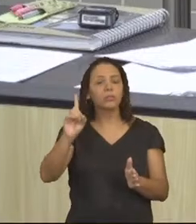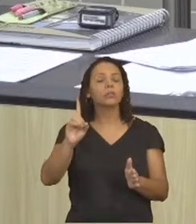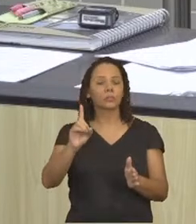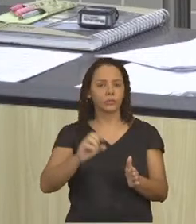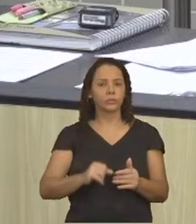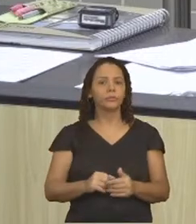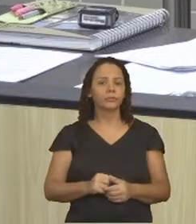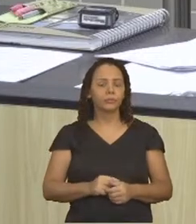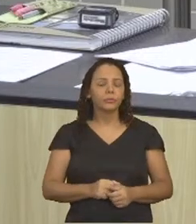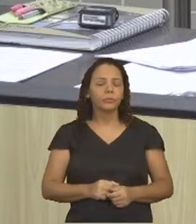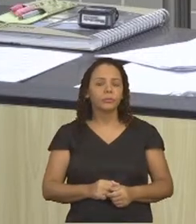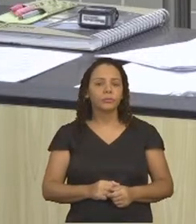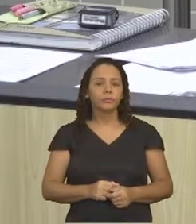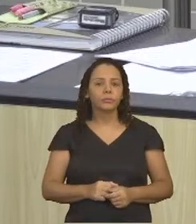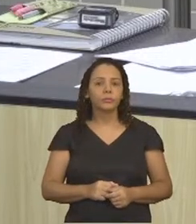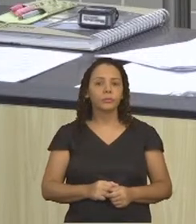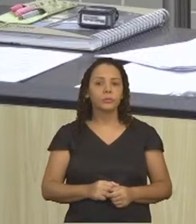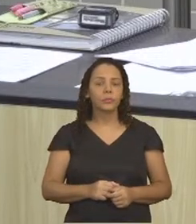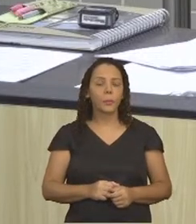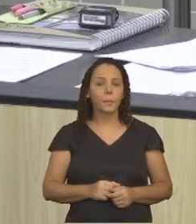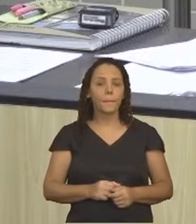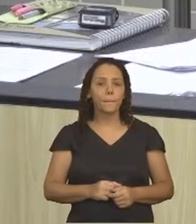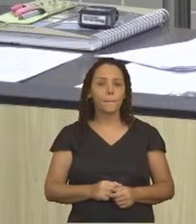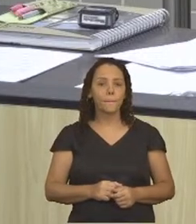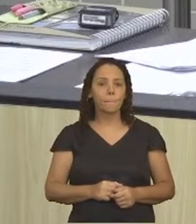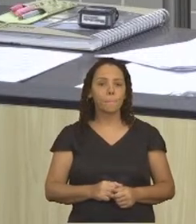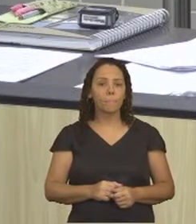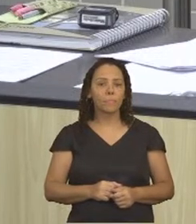recebimento dos recursos, sendo que